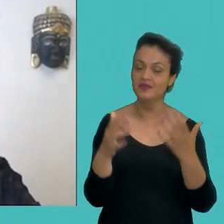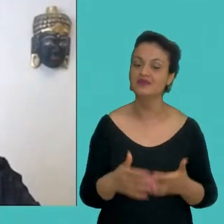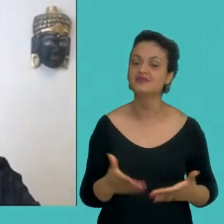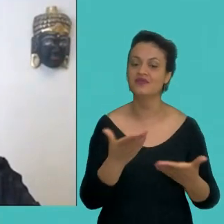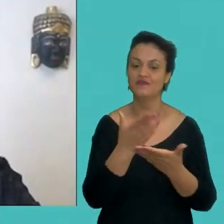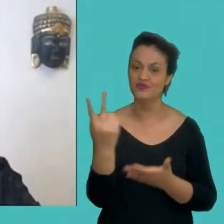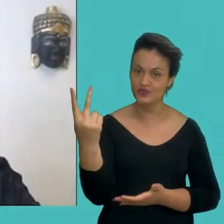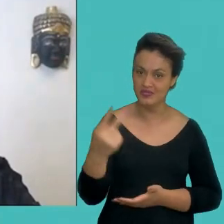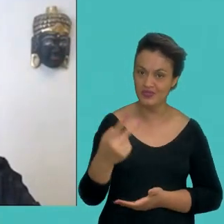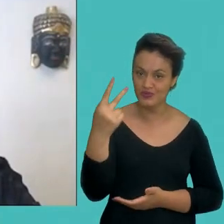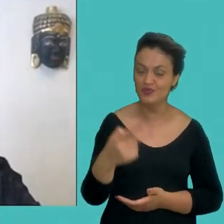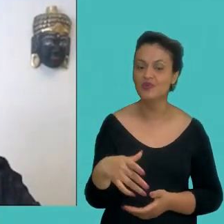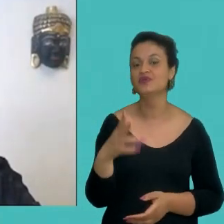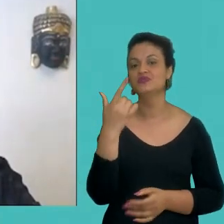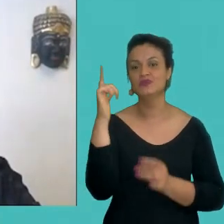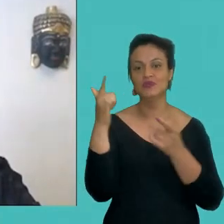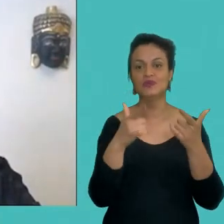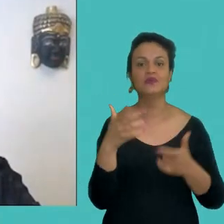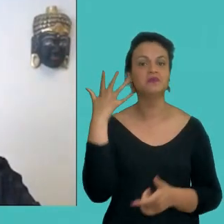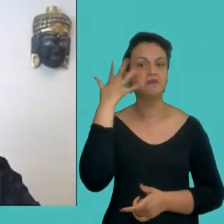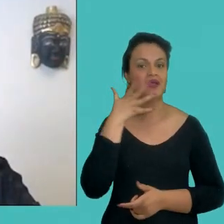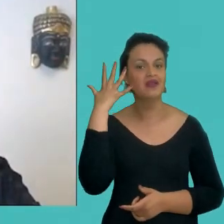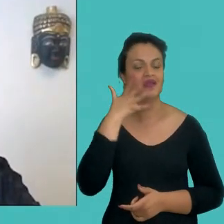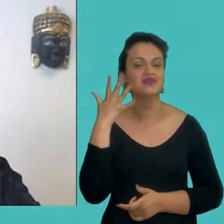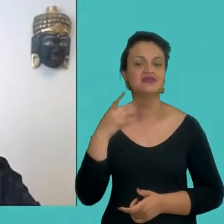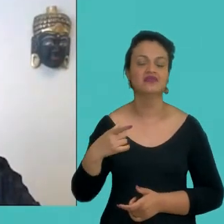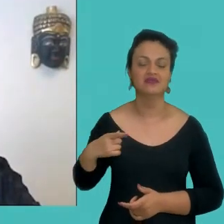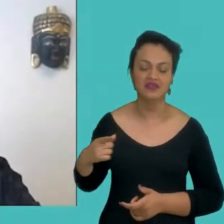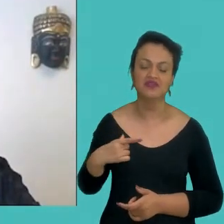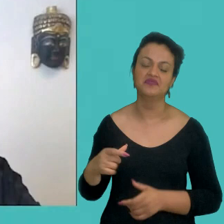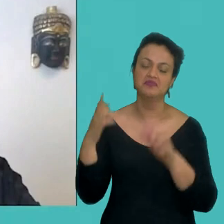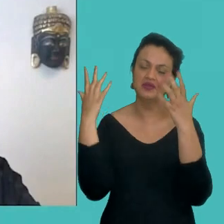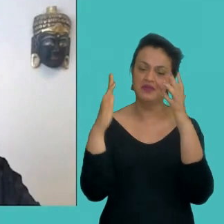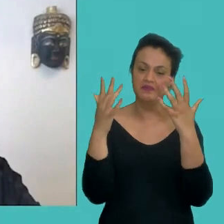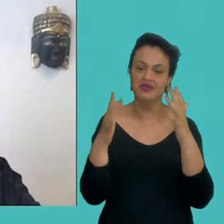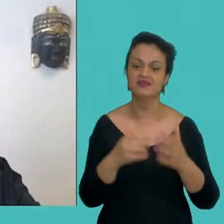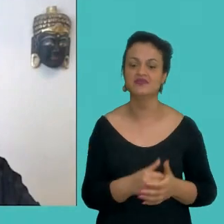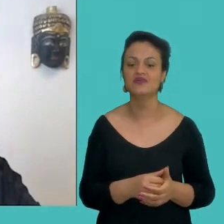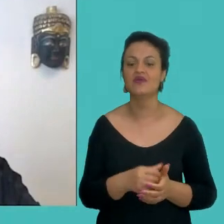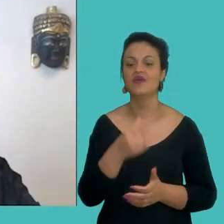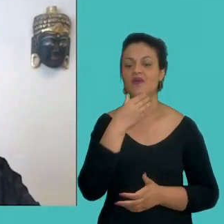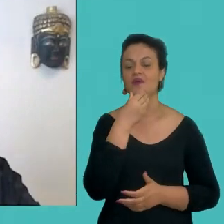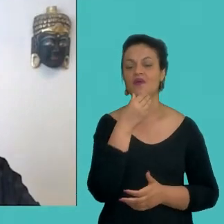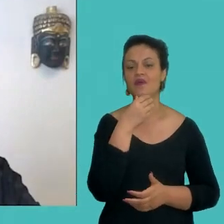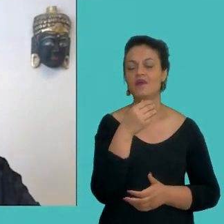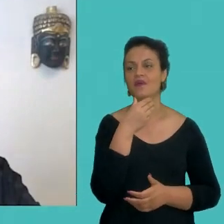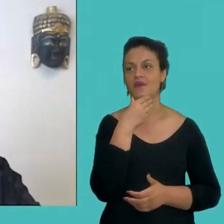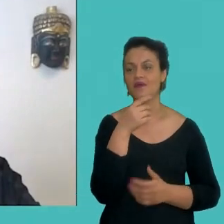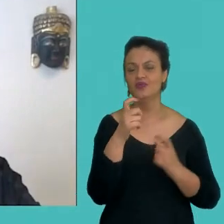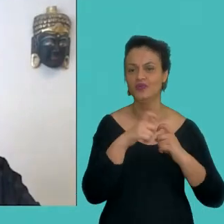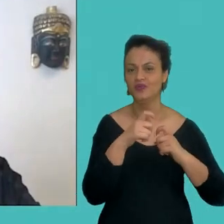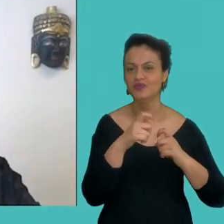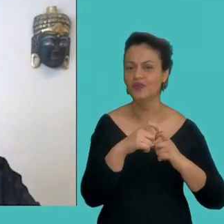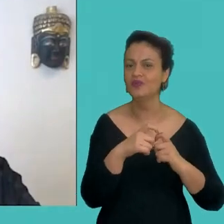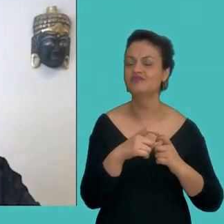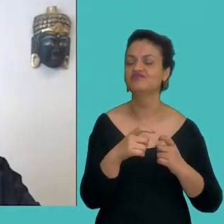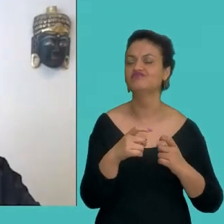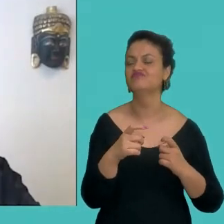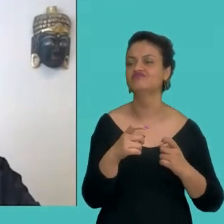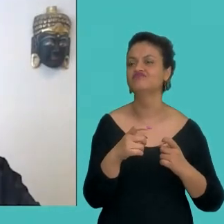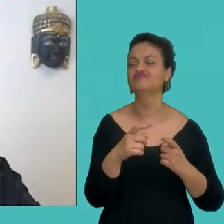e parabéns a vocês dois e todos os outros que estiveram aqui conosco, o professor, o